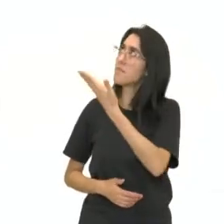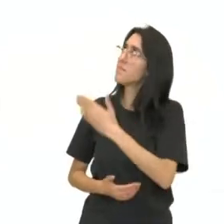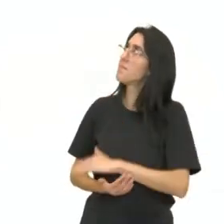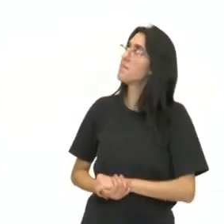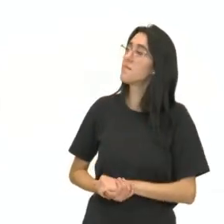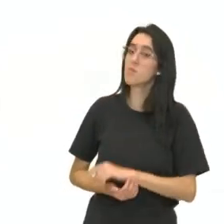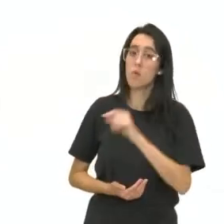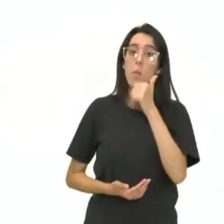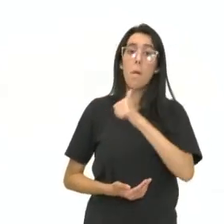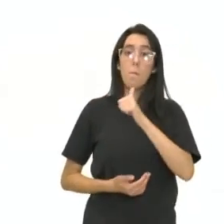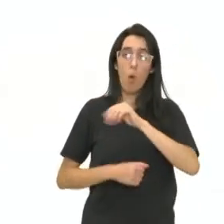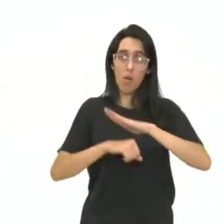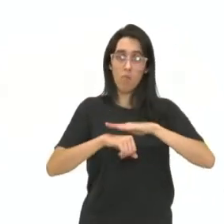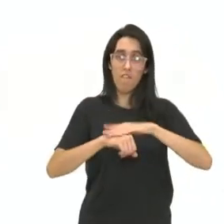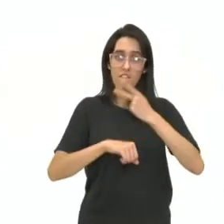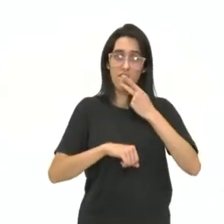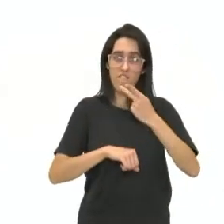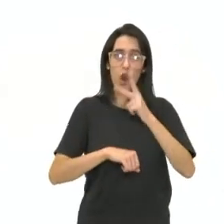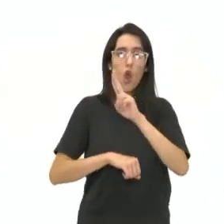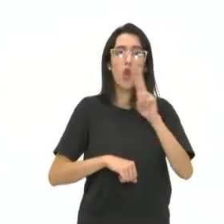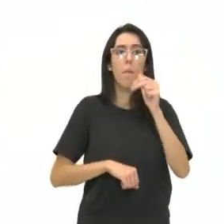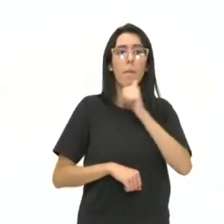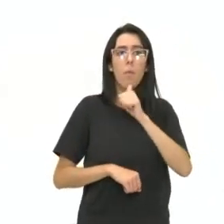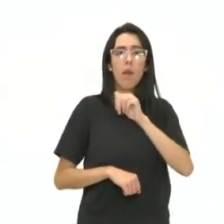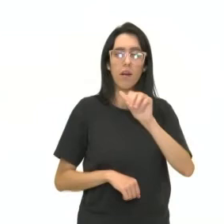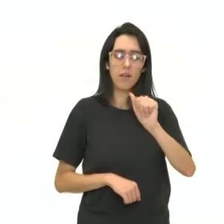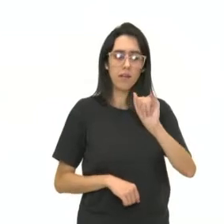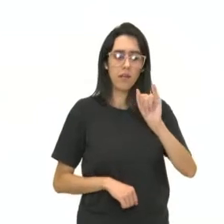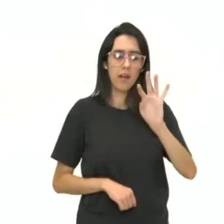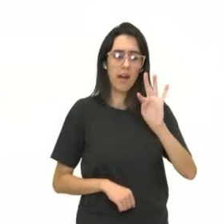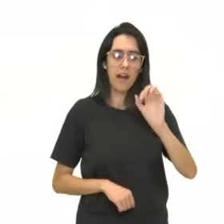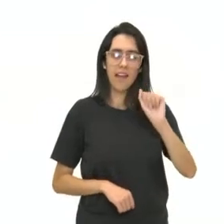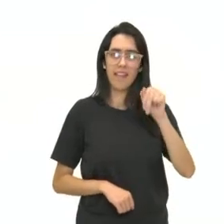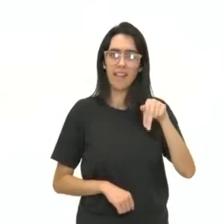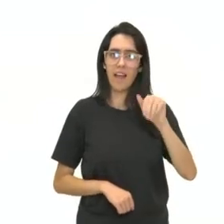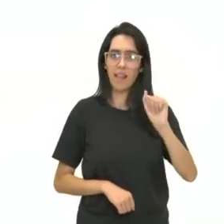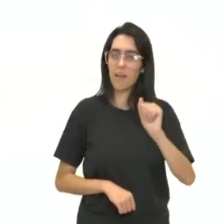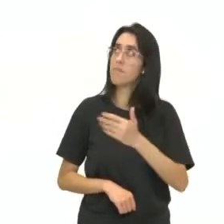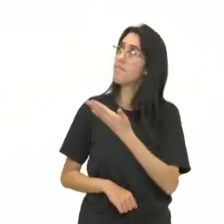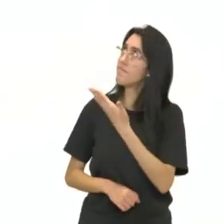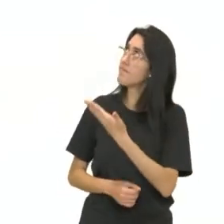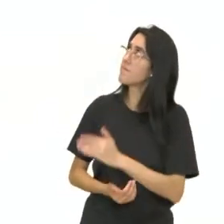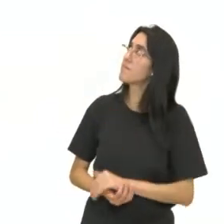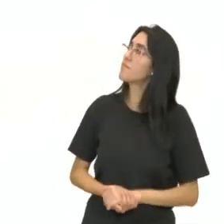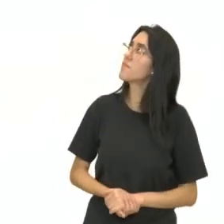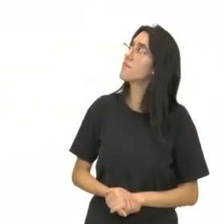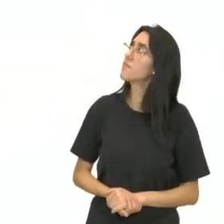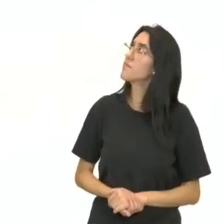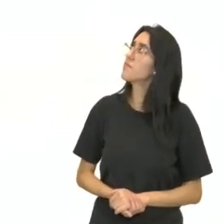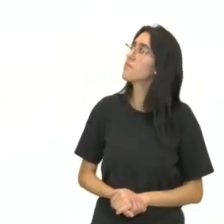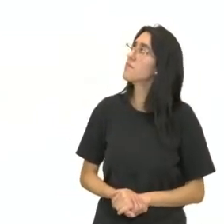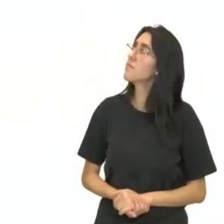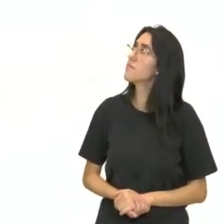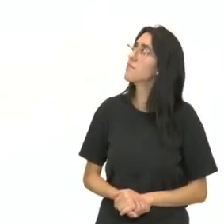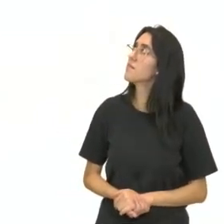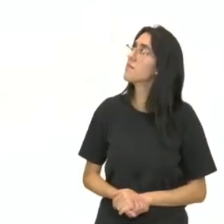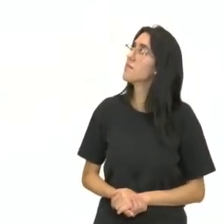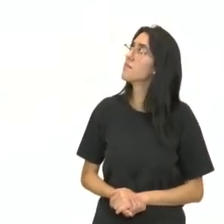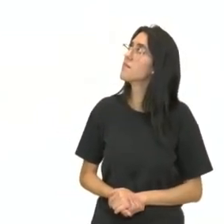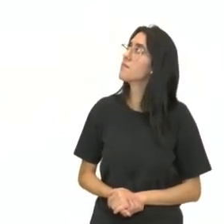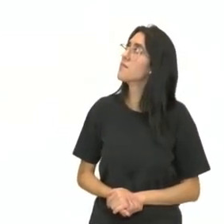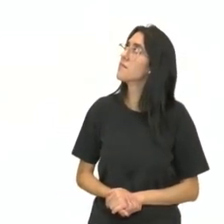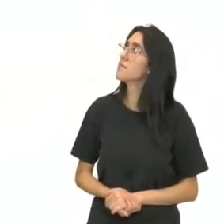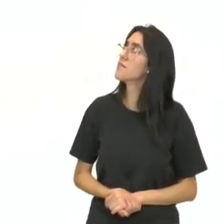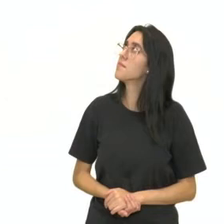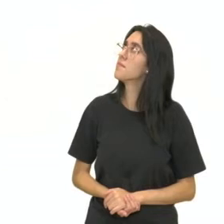está falando. Quando me converti em la primeira diretora de la Academia del Cine Español, pensé en todas